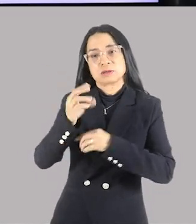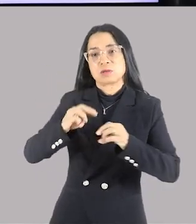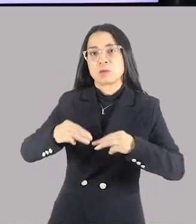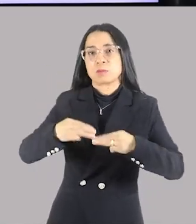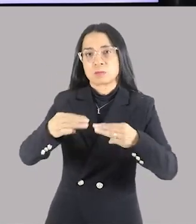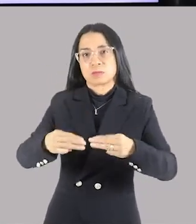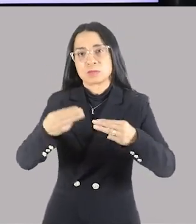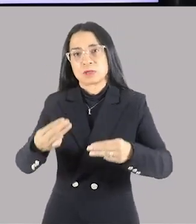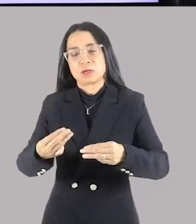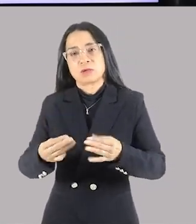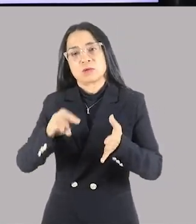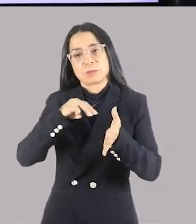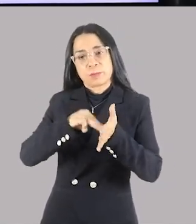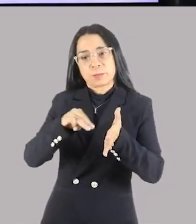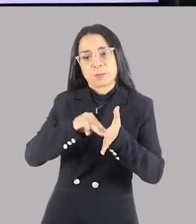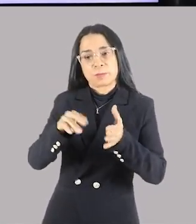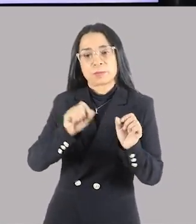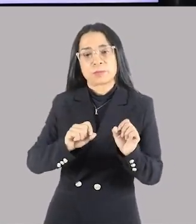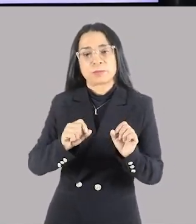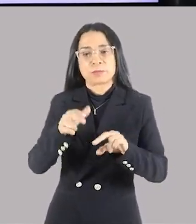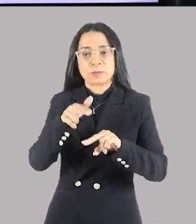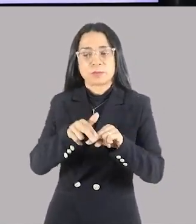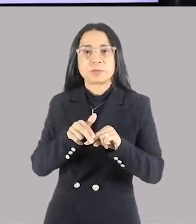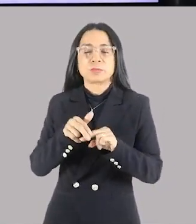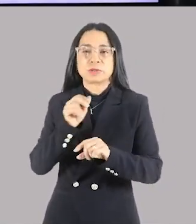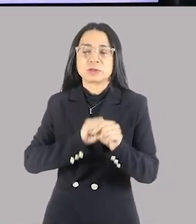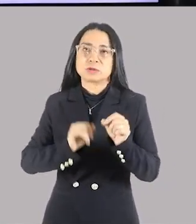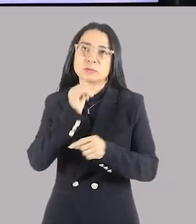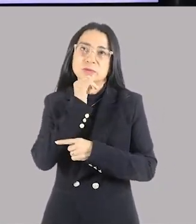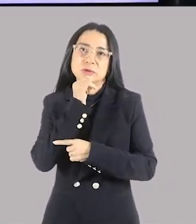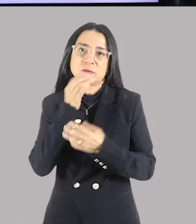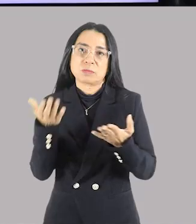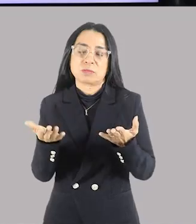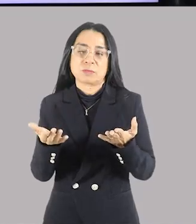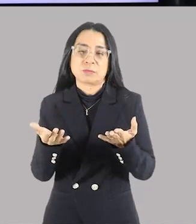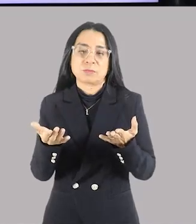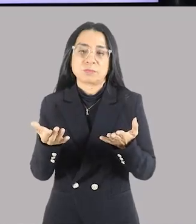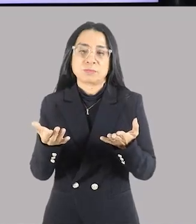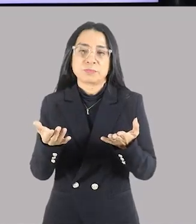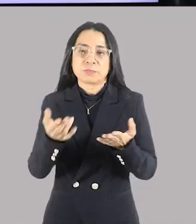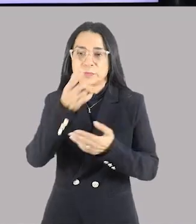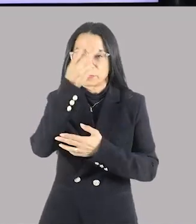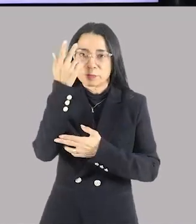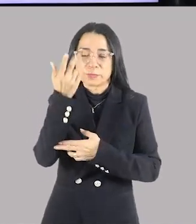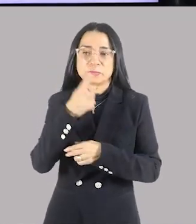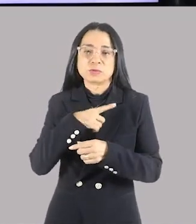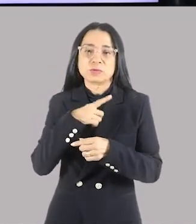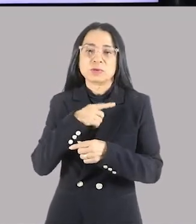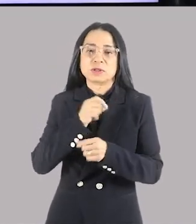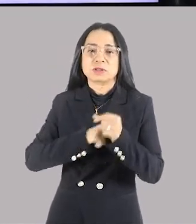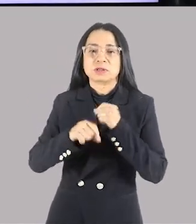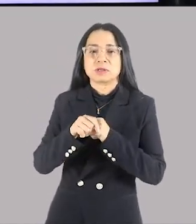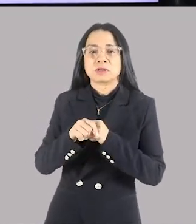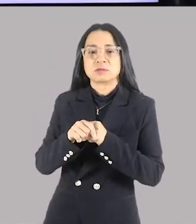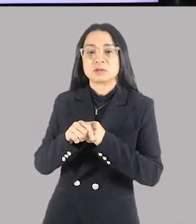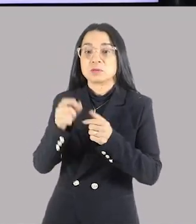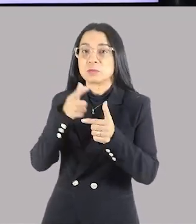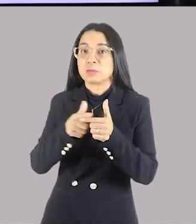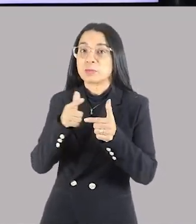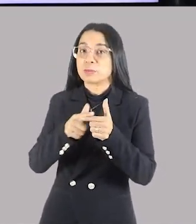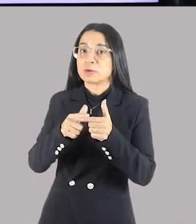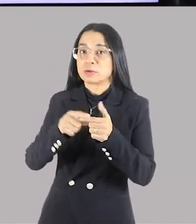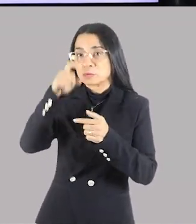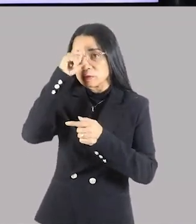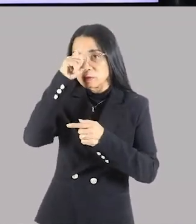Por isso também, vou trazer um exemplo. Digamos que alguém sofra um dano em um hospital público